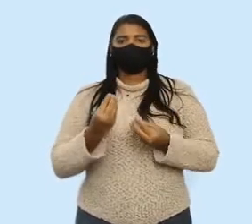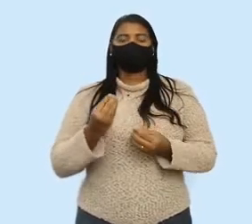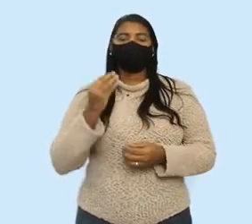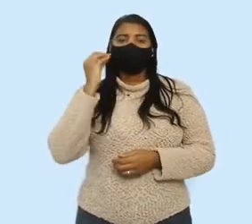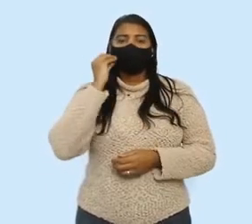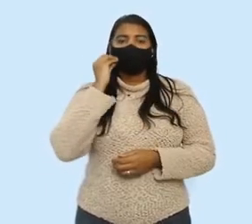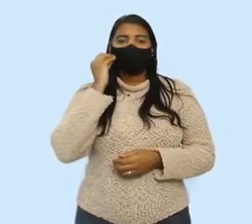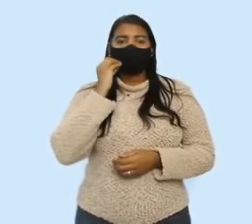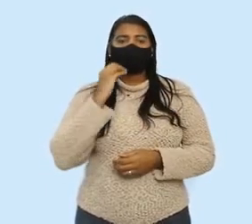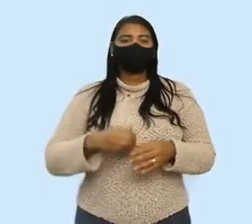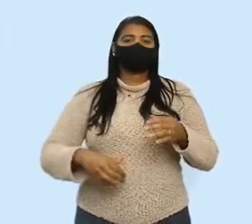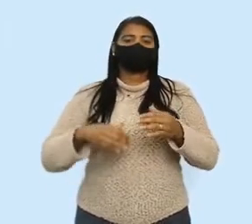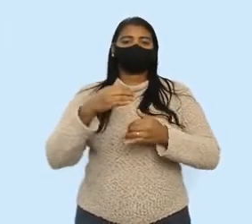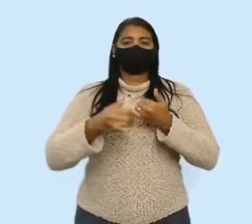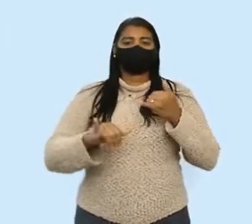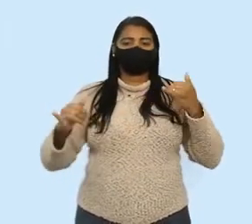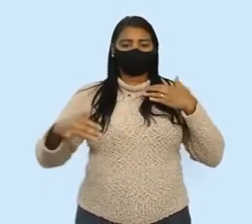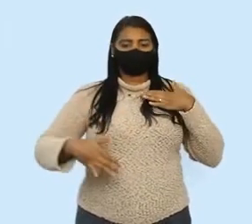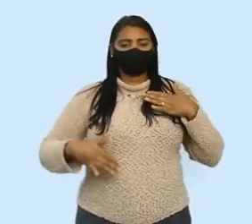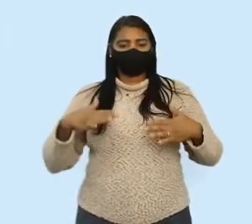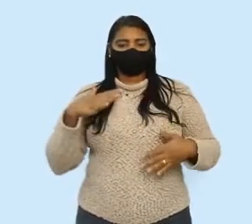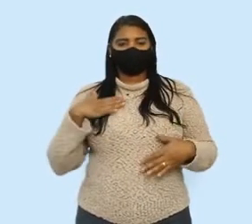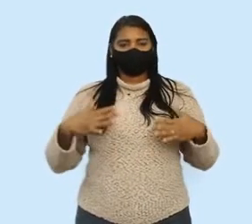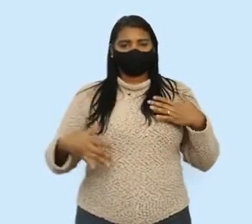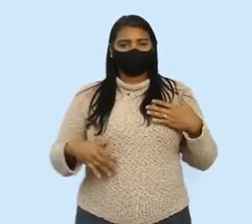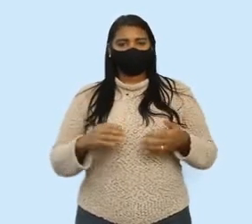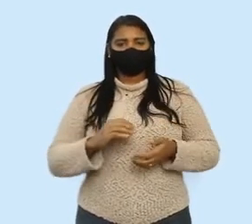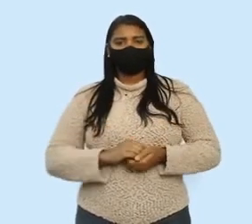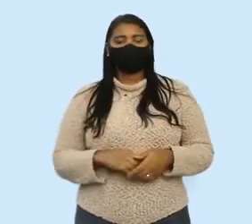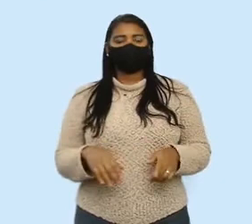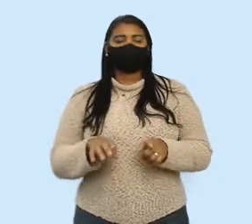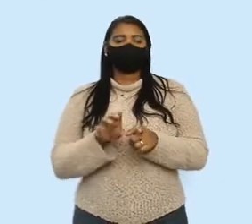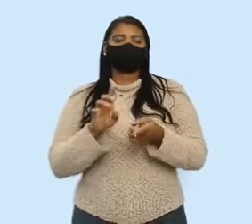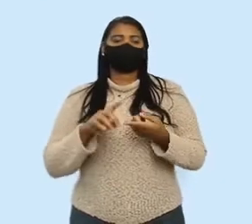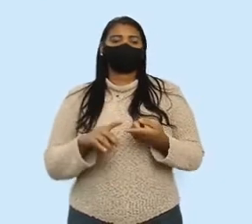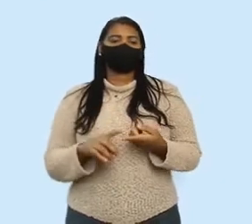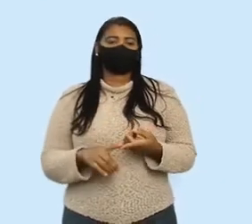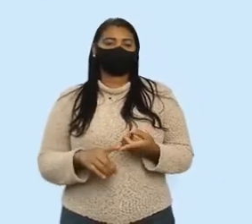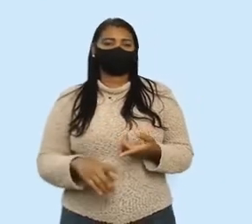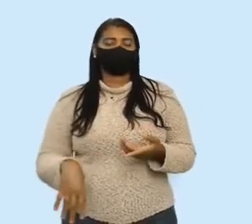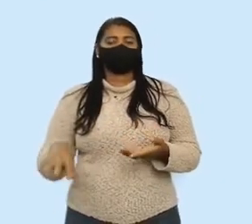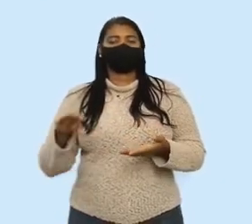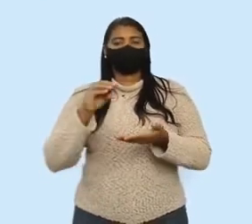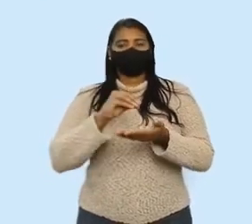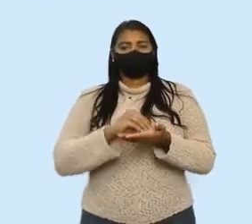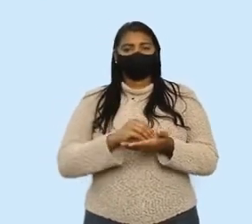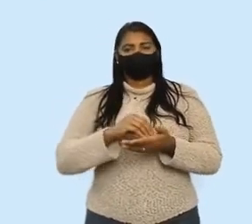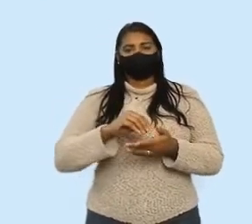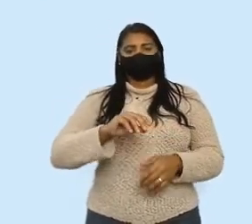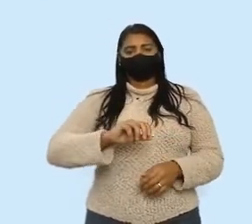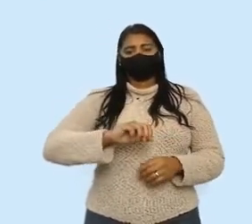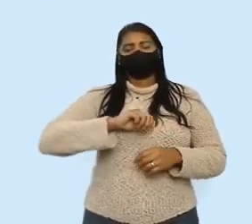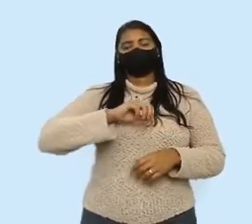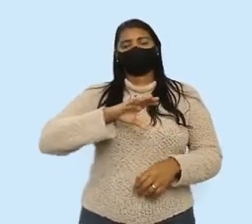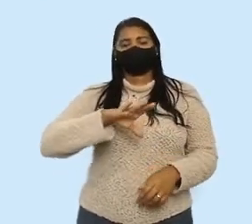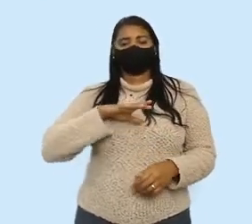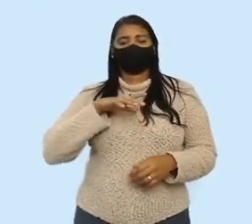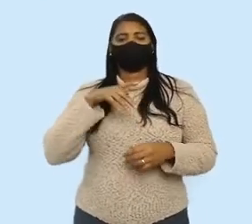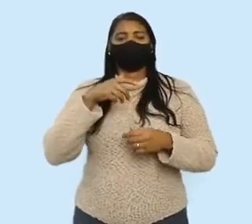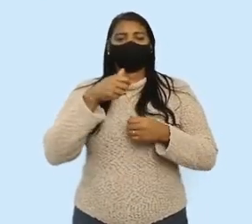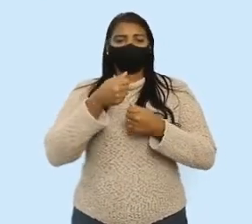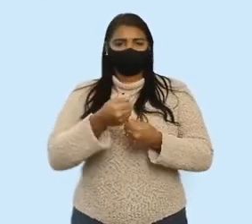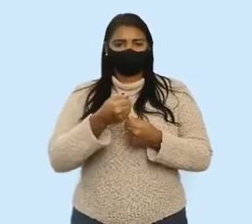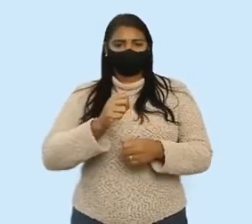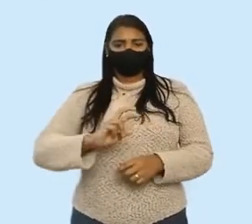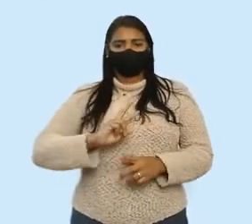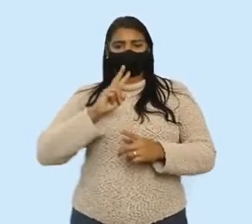transferência de energia a um corpo ou sistema de corpos em razão da aplicação de uma força. Isso é uma forma muito simplista